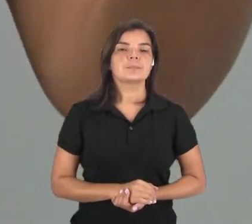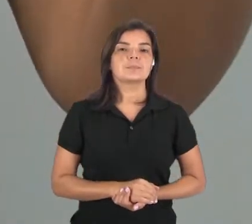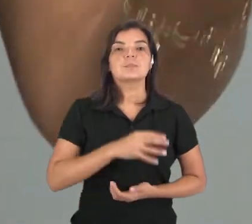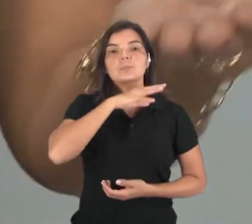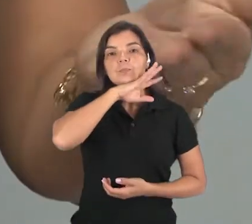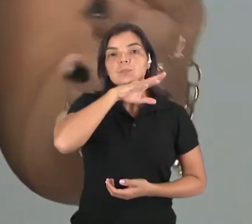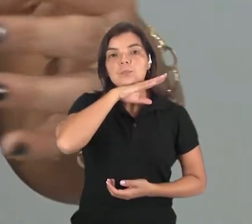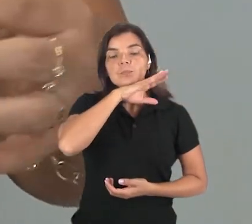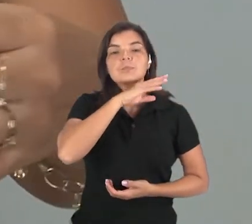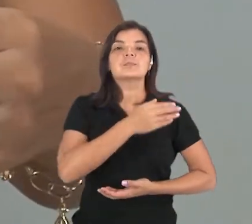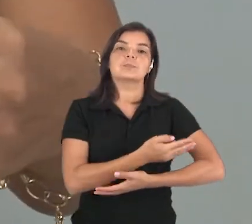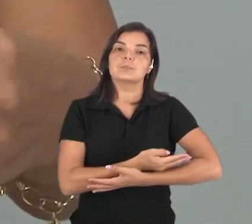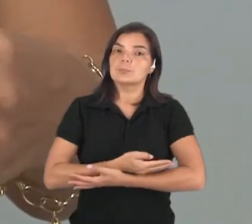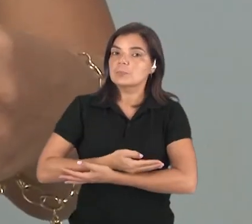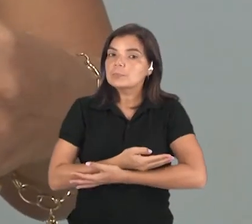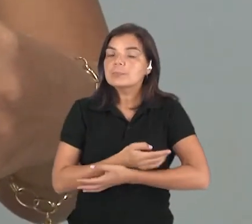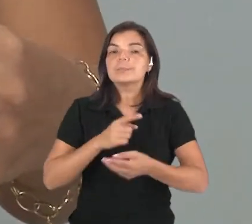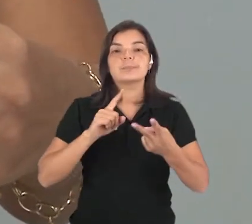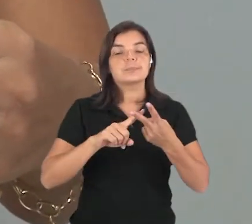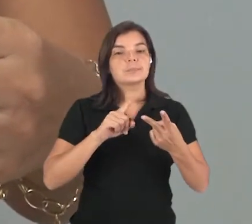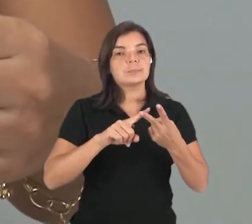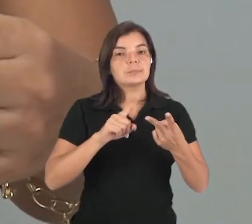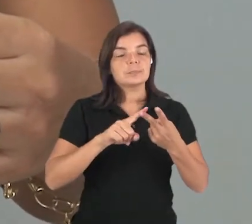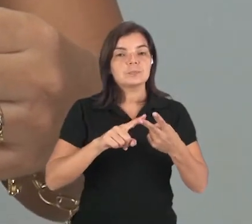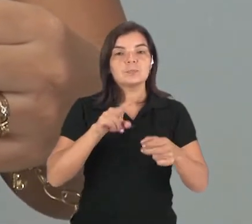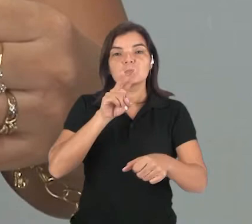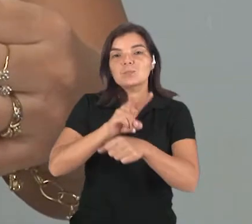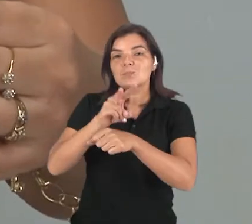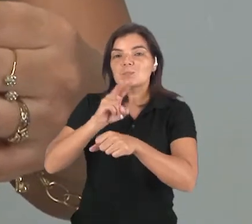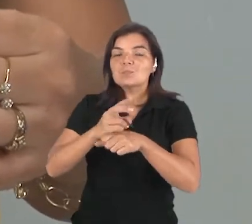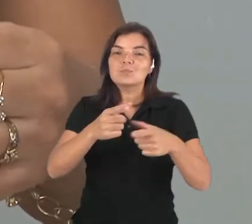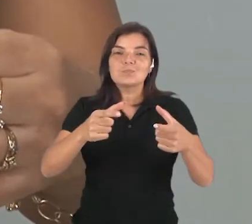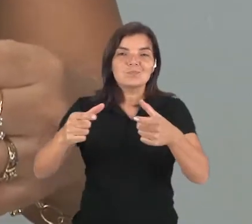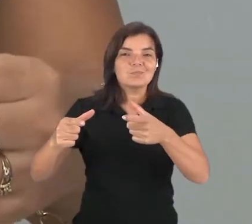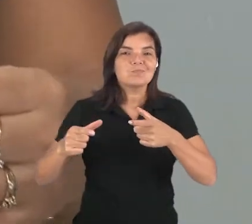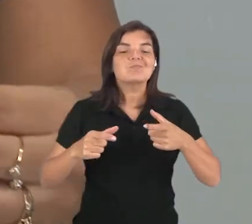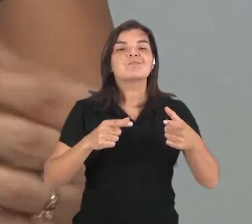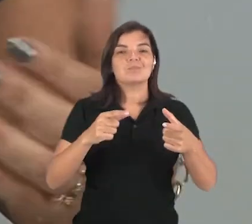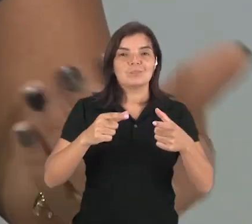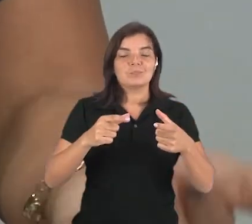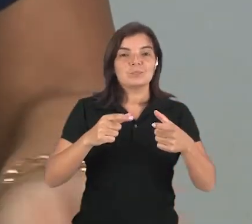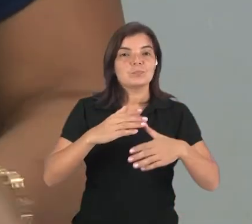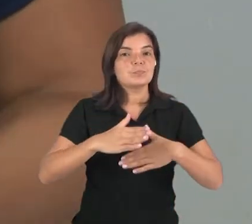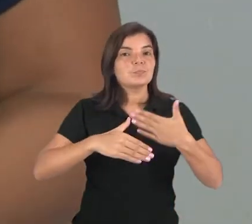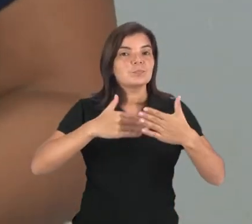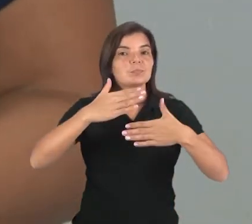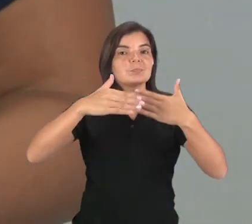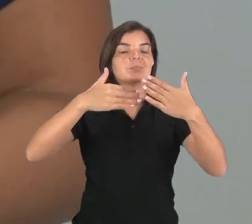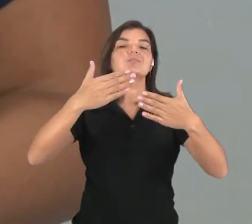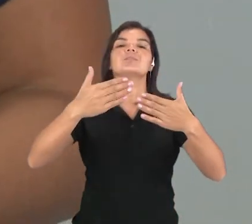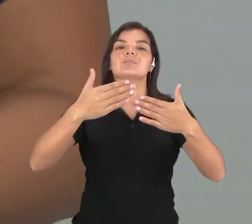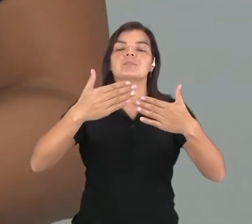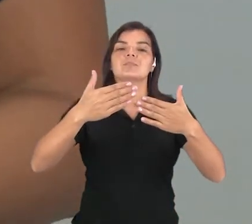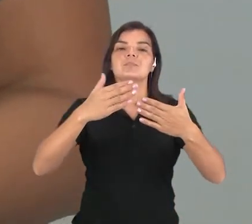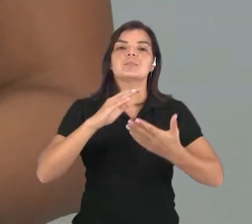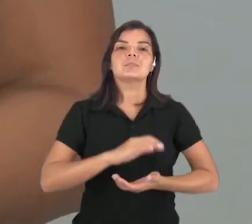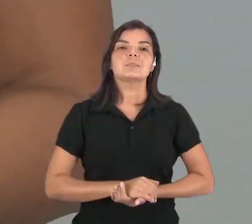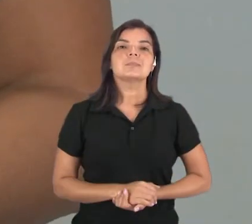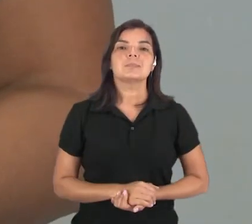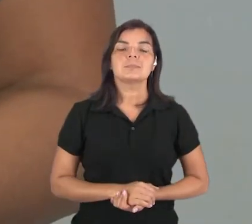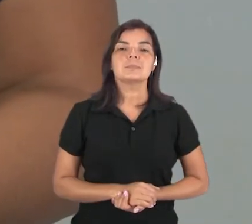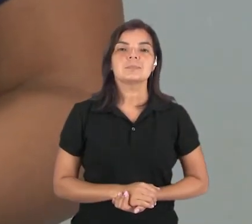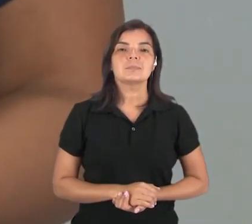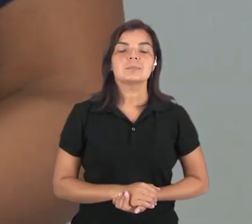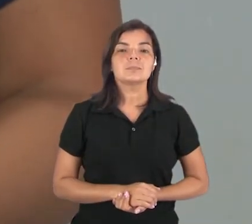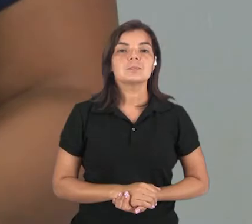os animais beber, para a pastagem, certo? Para o crescimento dessa pastagem,